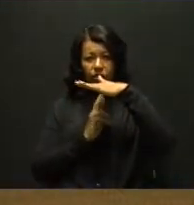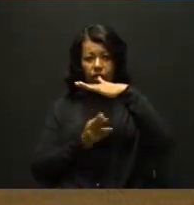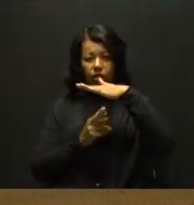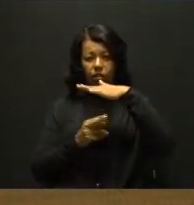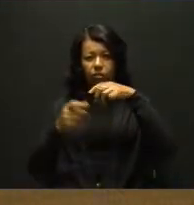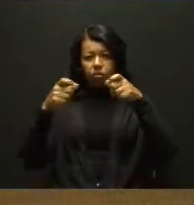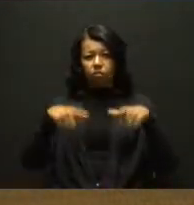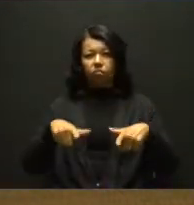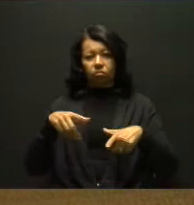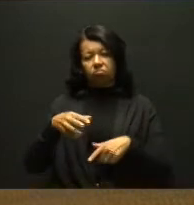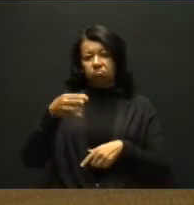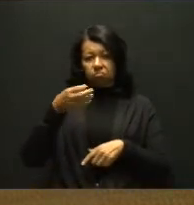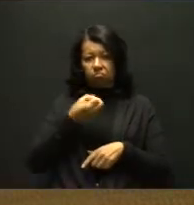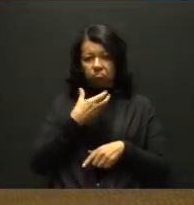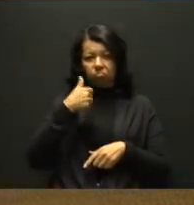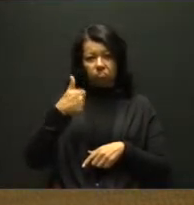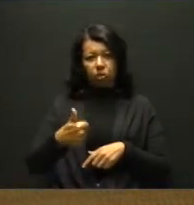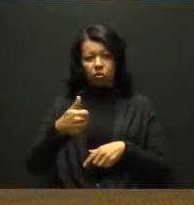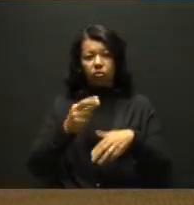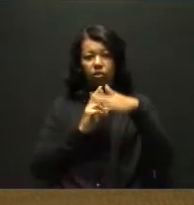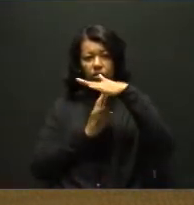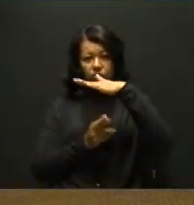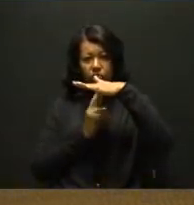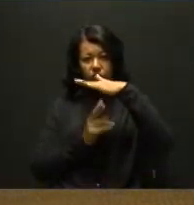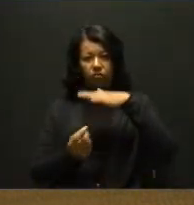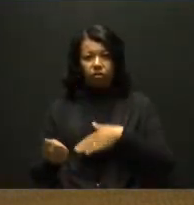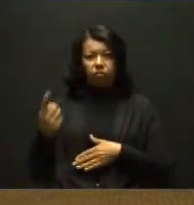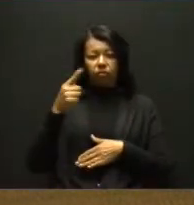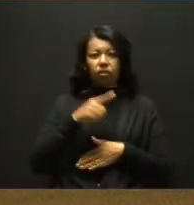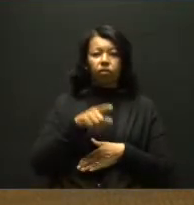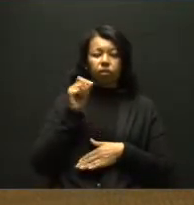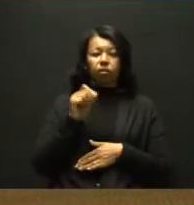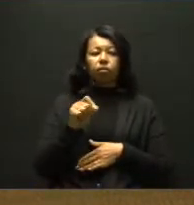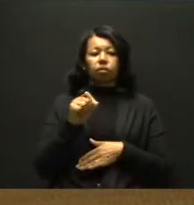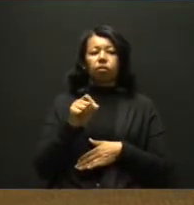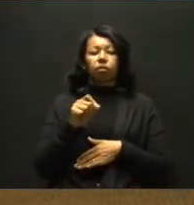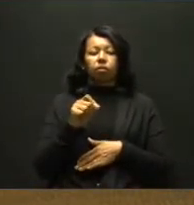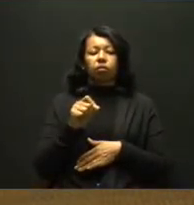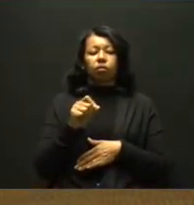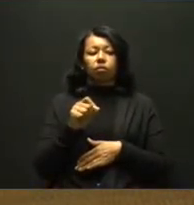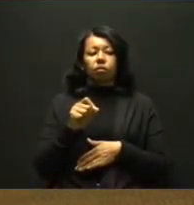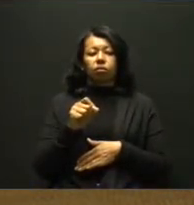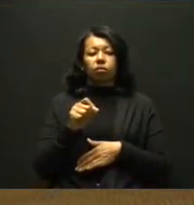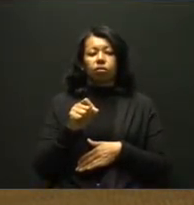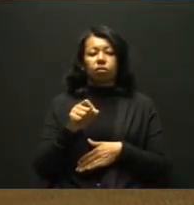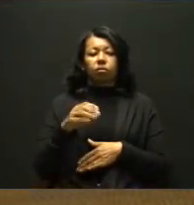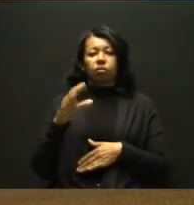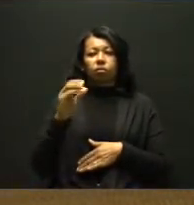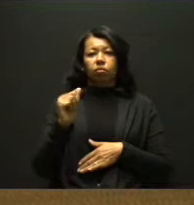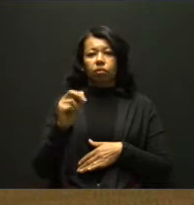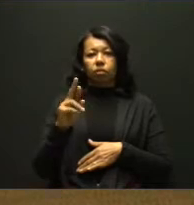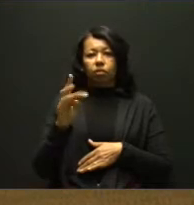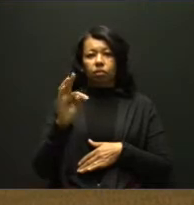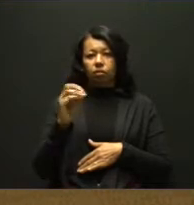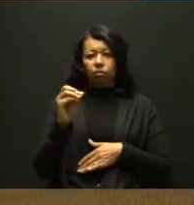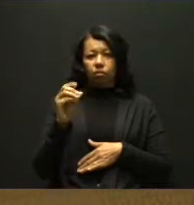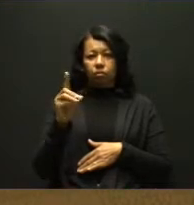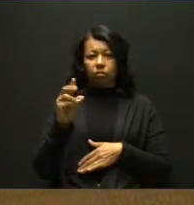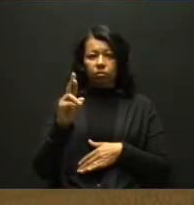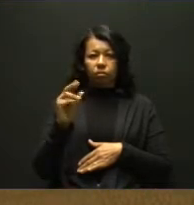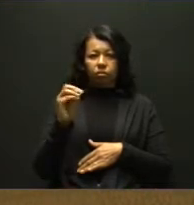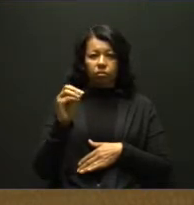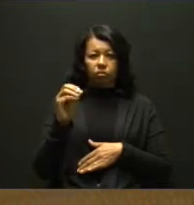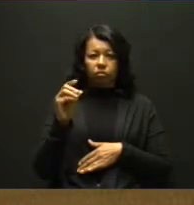ponto estratégico ea nossa rodoviária vir para aqui para o audi temos o kartódromo que é o centro da cidade